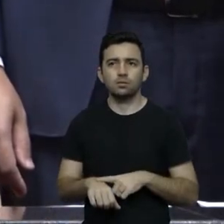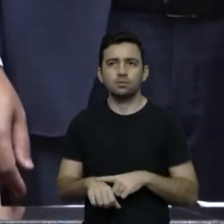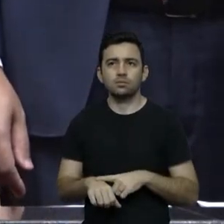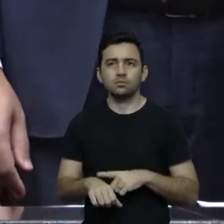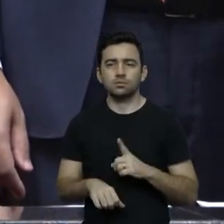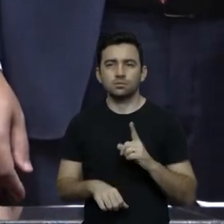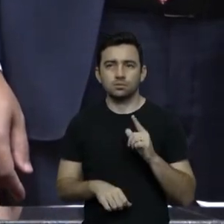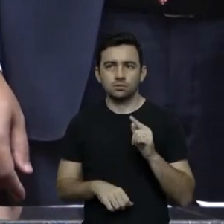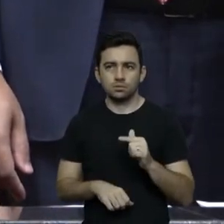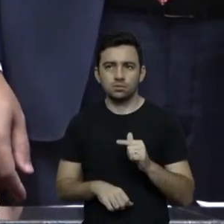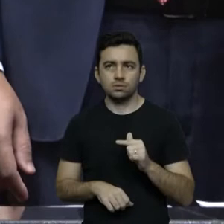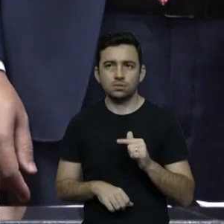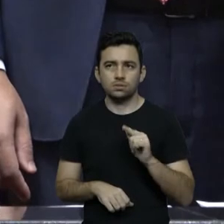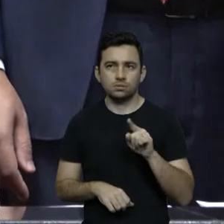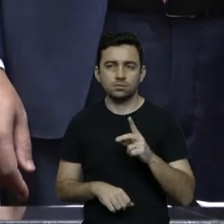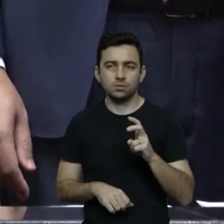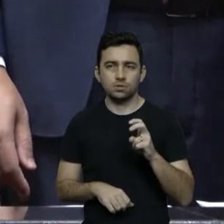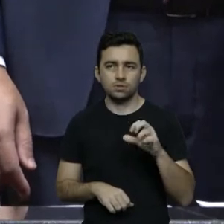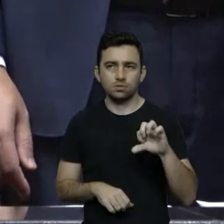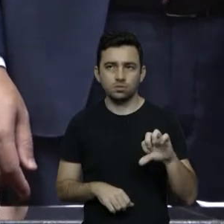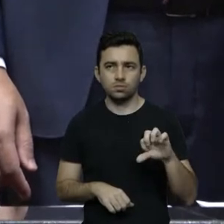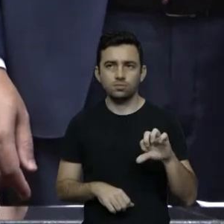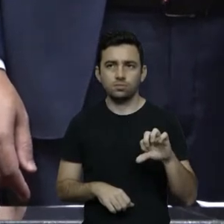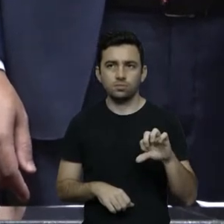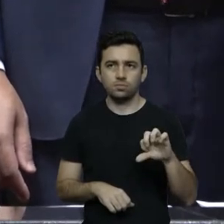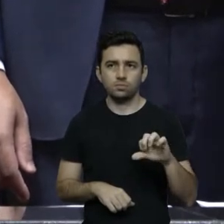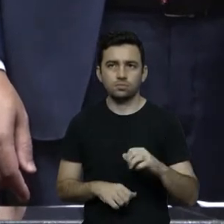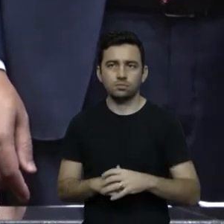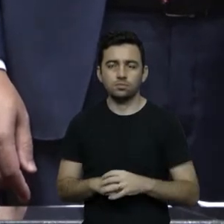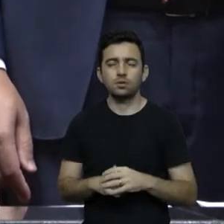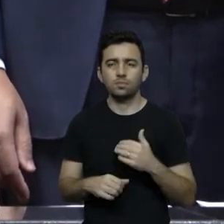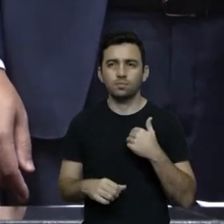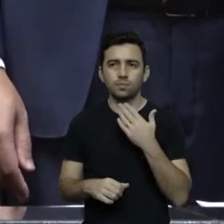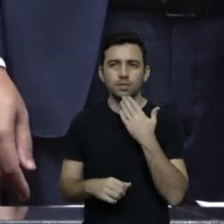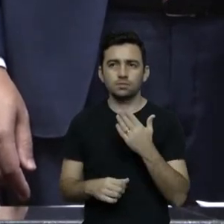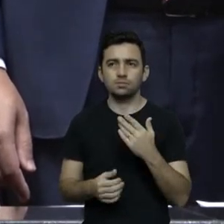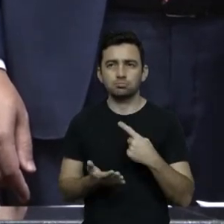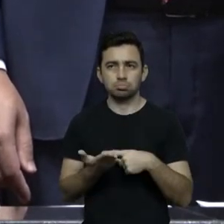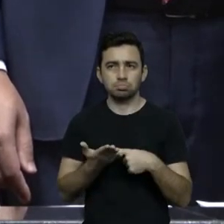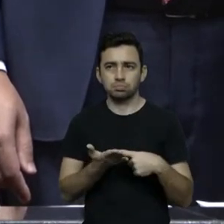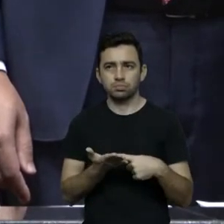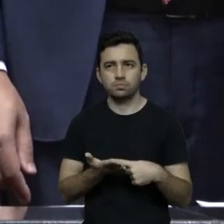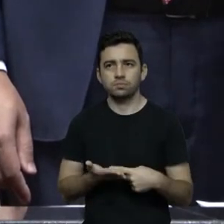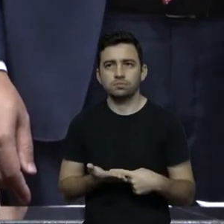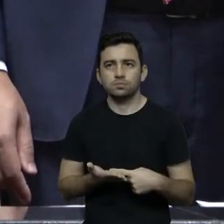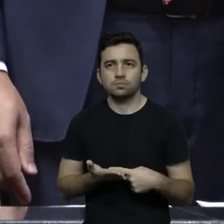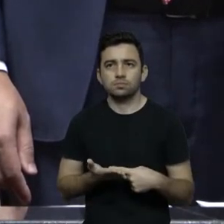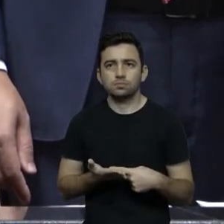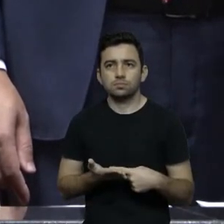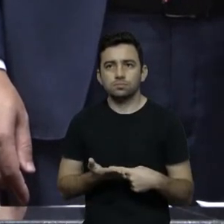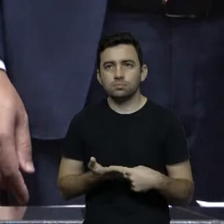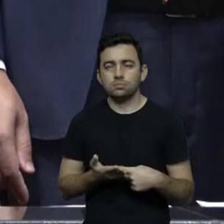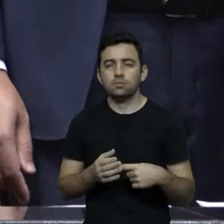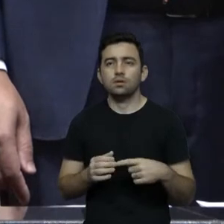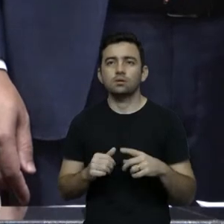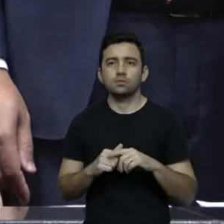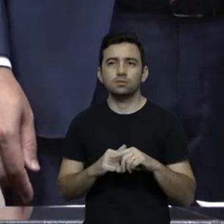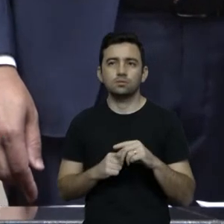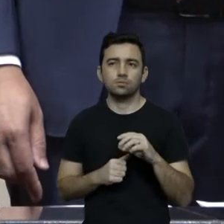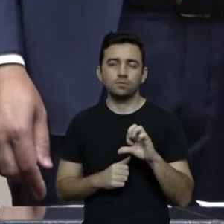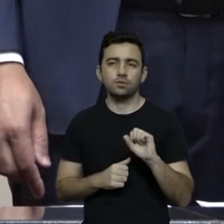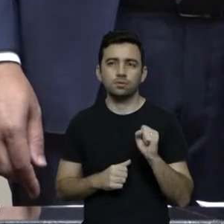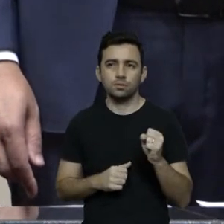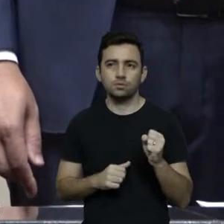7:59 eu peço a concordância e contigo 98 do